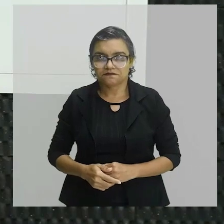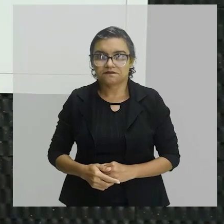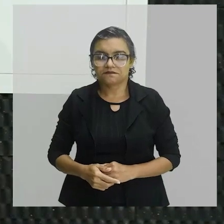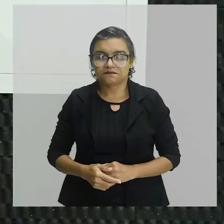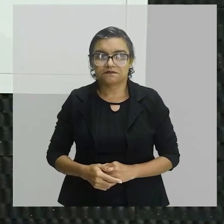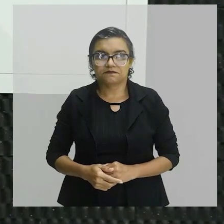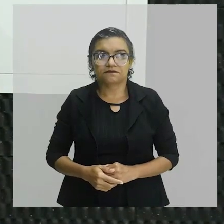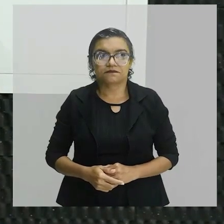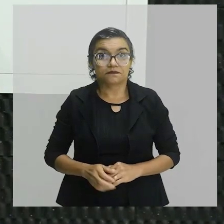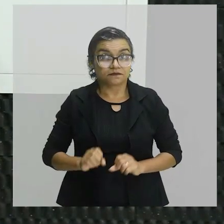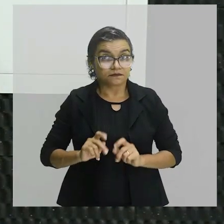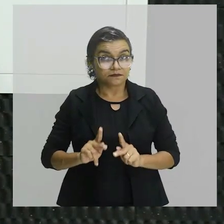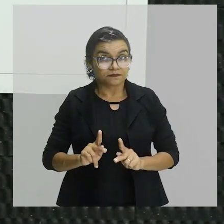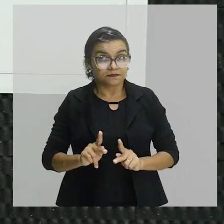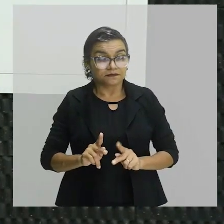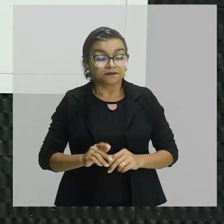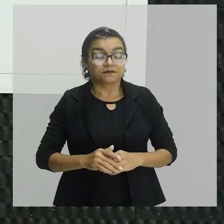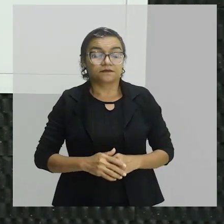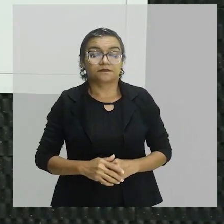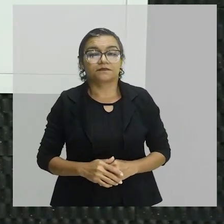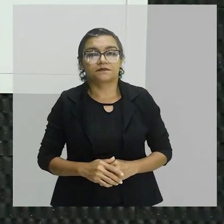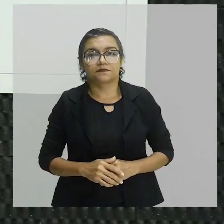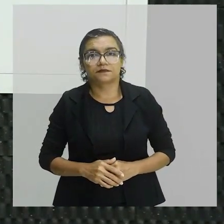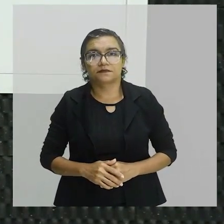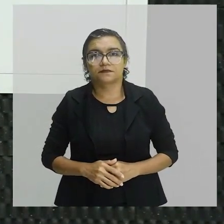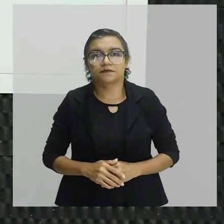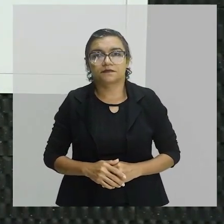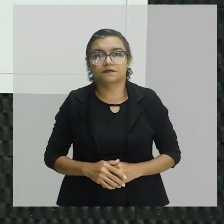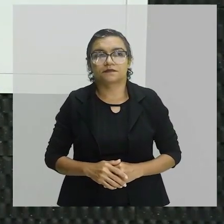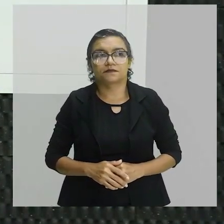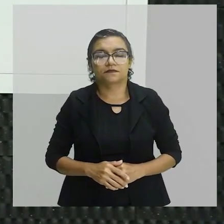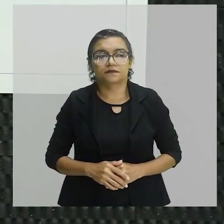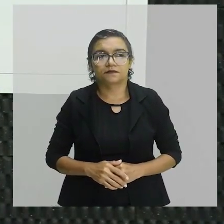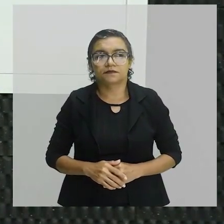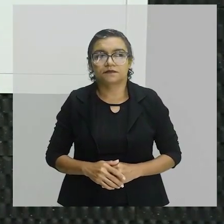hora, certo? Então vamos lá.